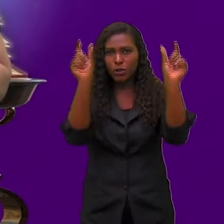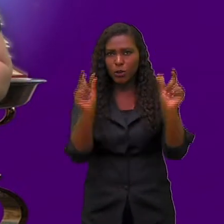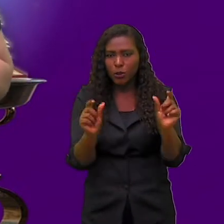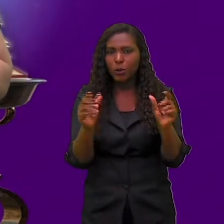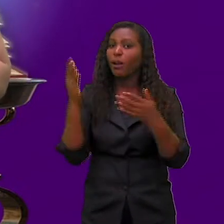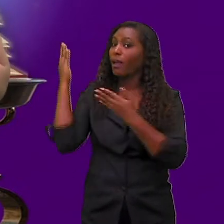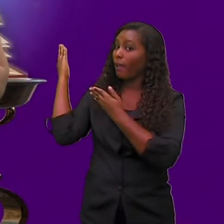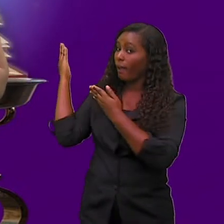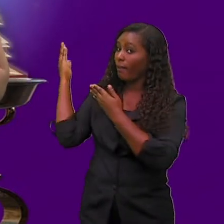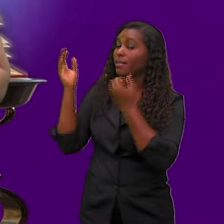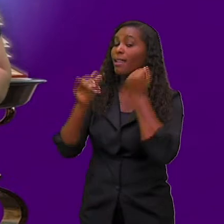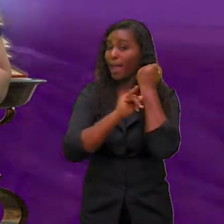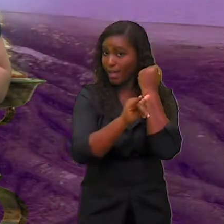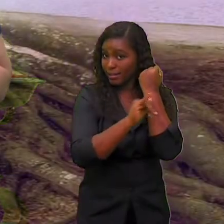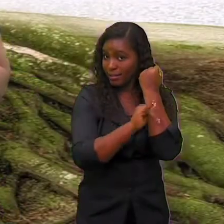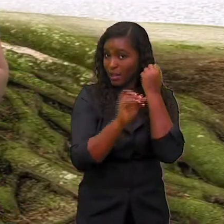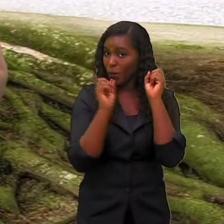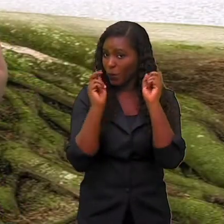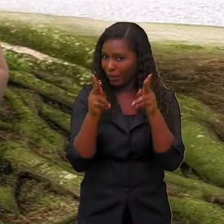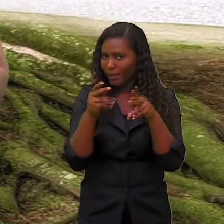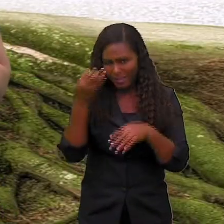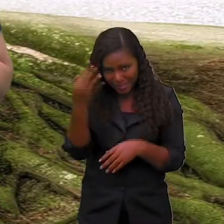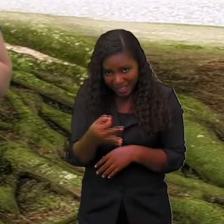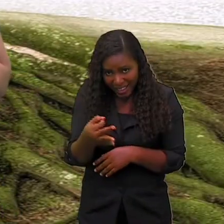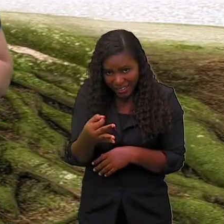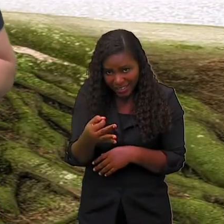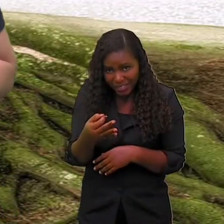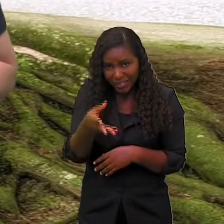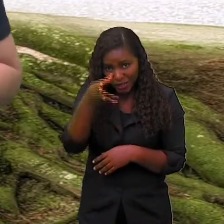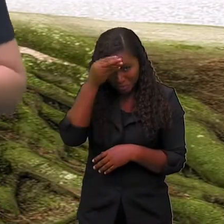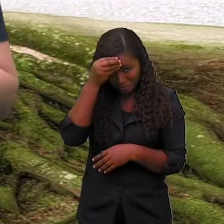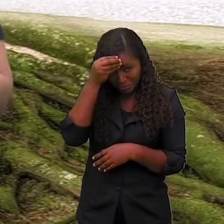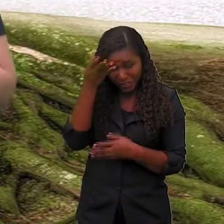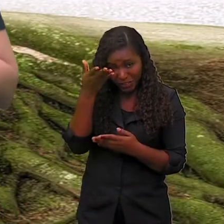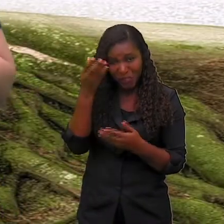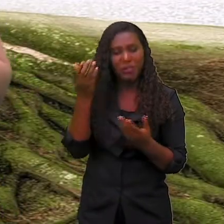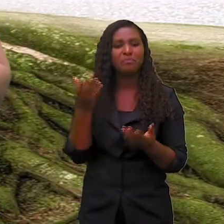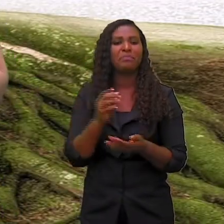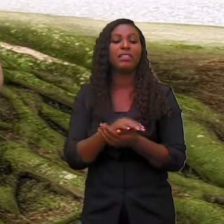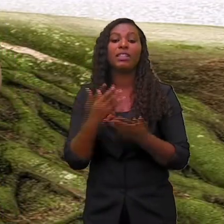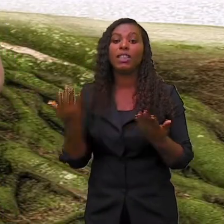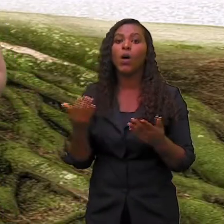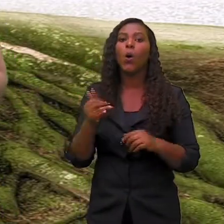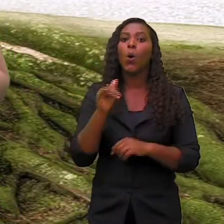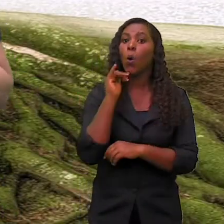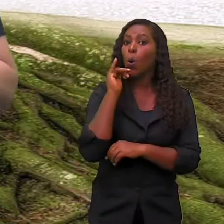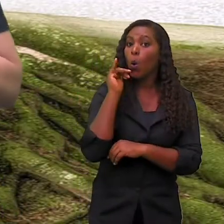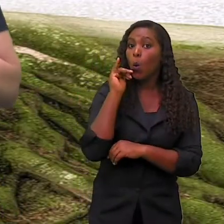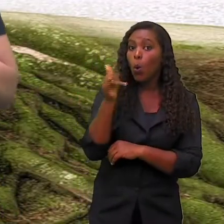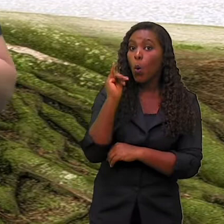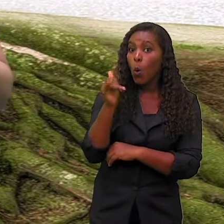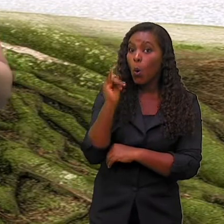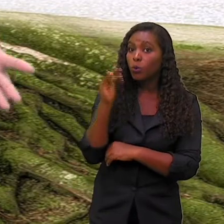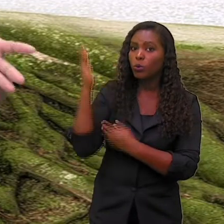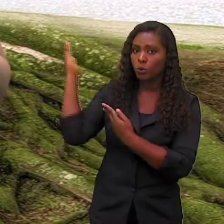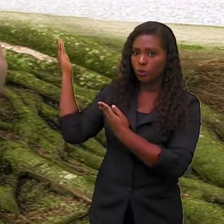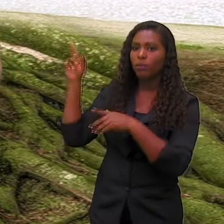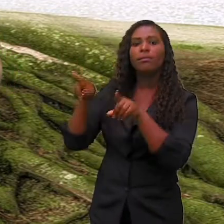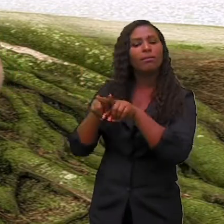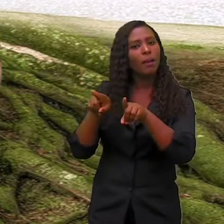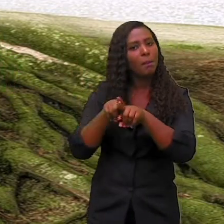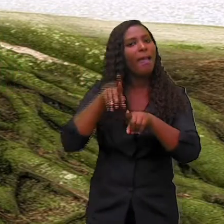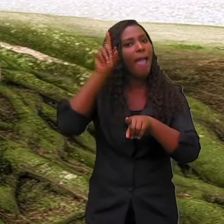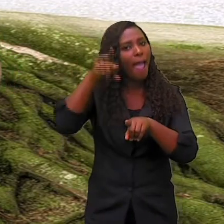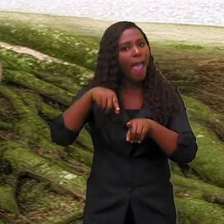quê? Narração, certo? E o conto é um exemplo aí de estrutura de narração, de um